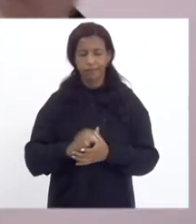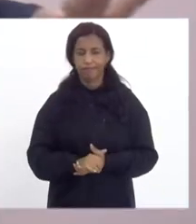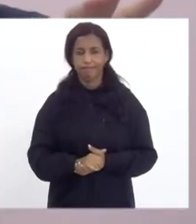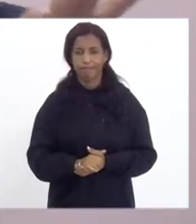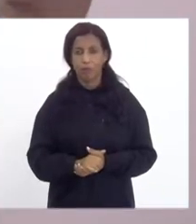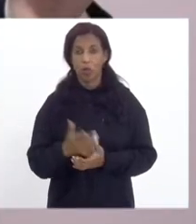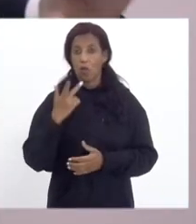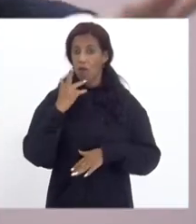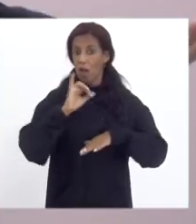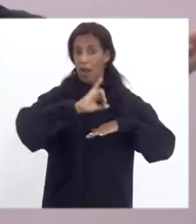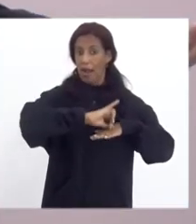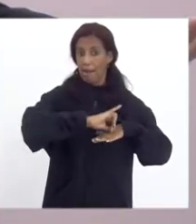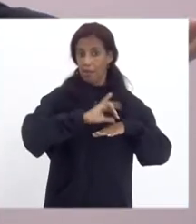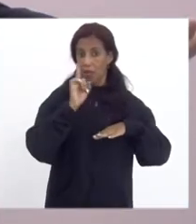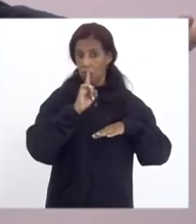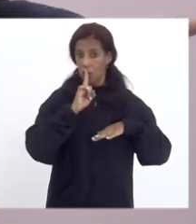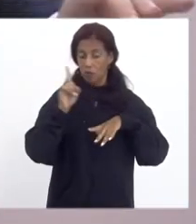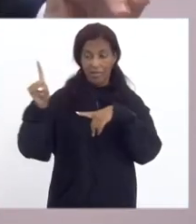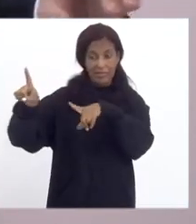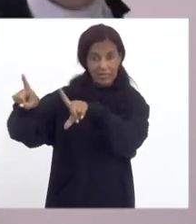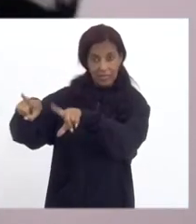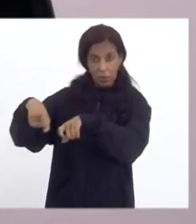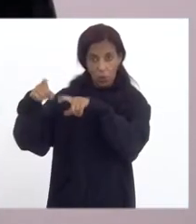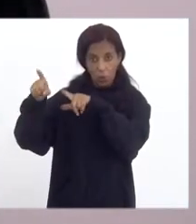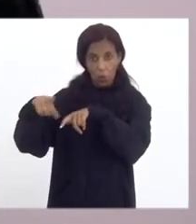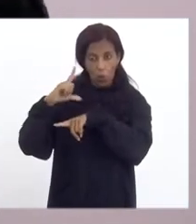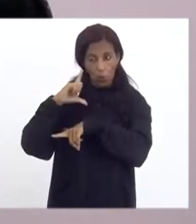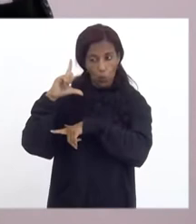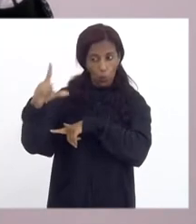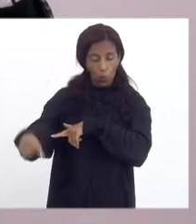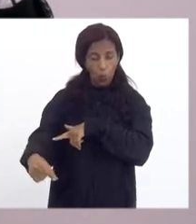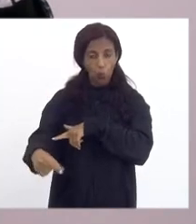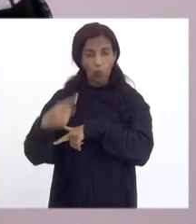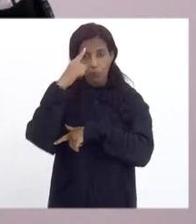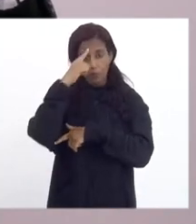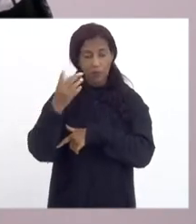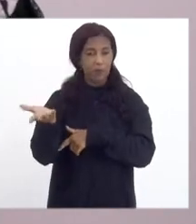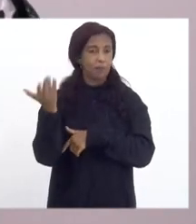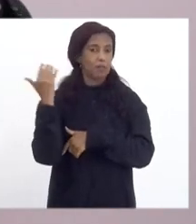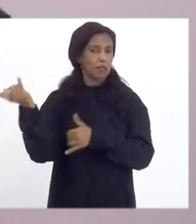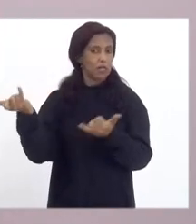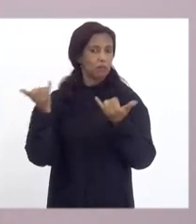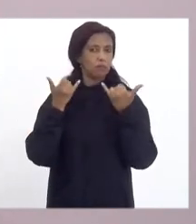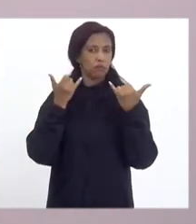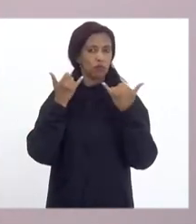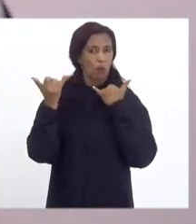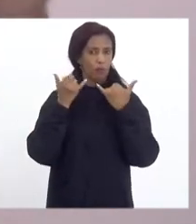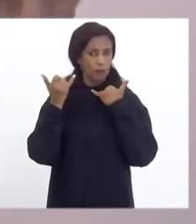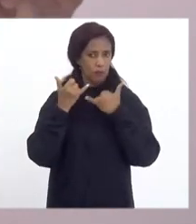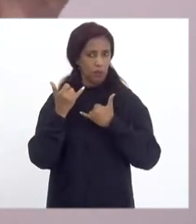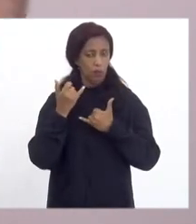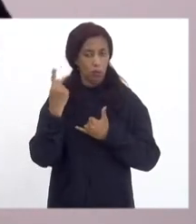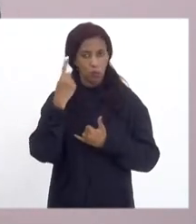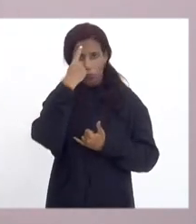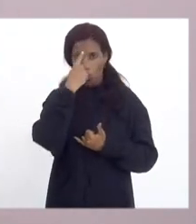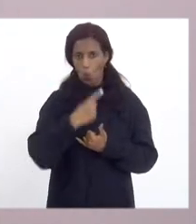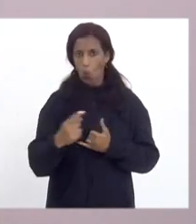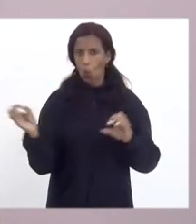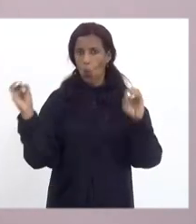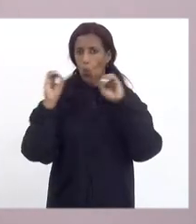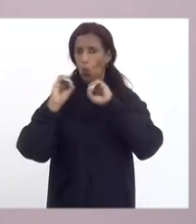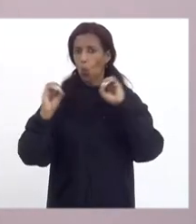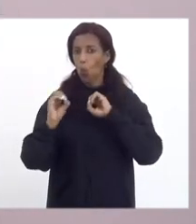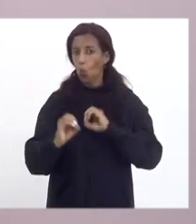Não estou falando na capital nem na região metropolitana. Semana passada eu recebi esses dados. Não houve, em uma semana,